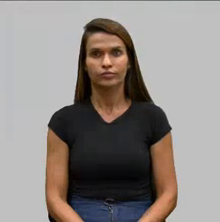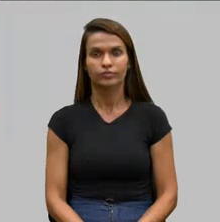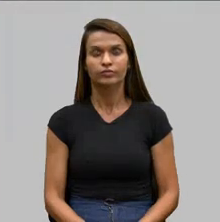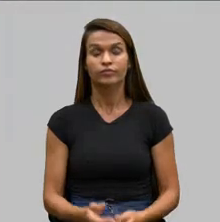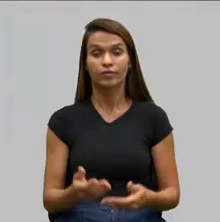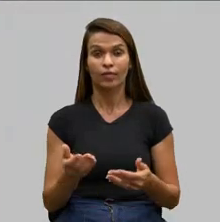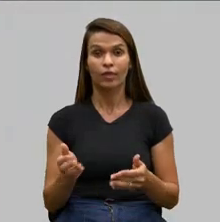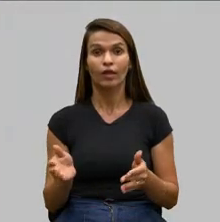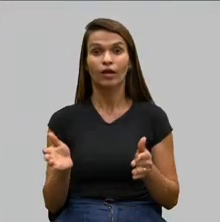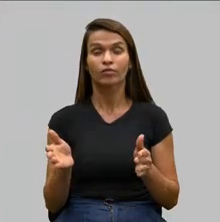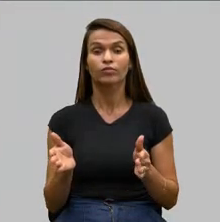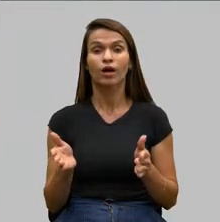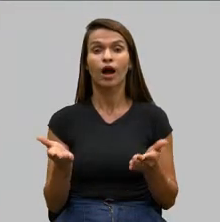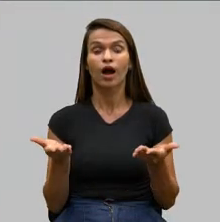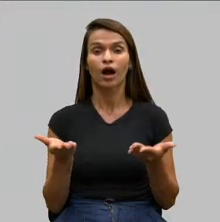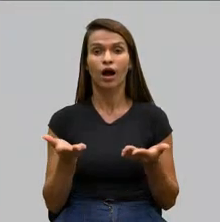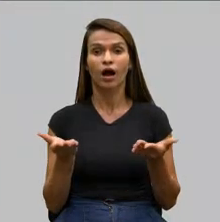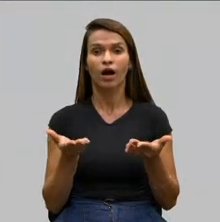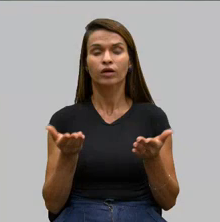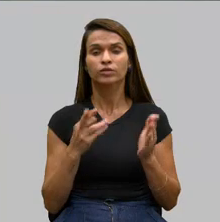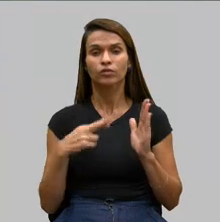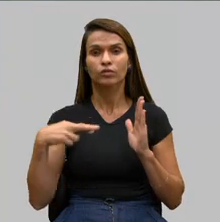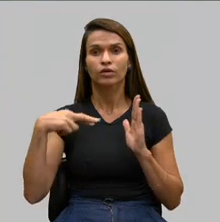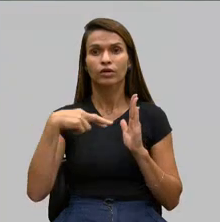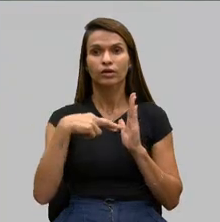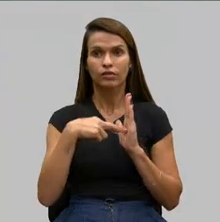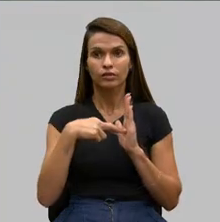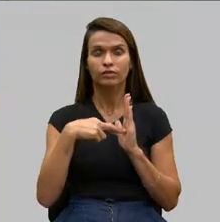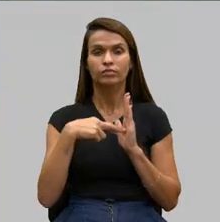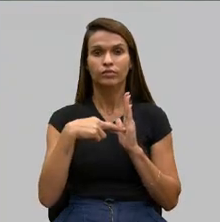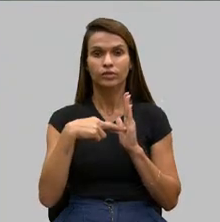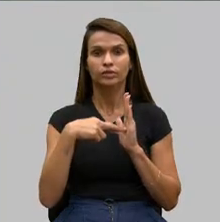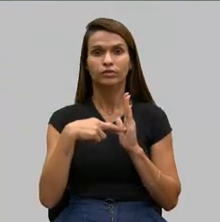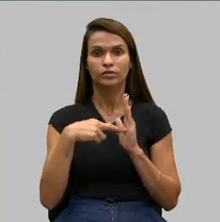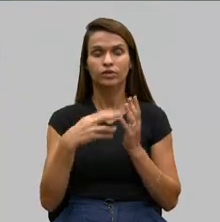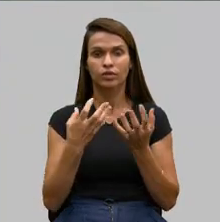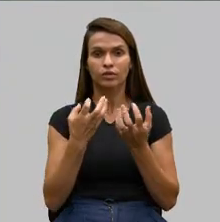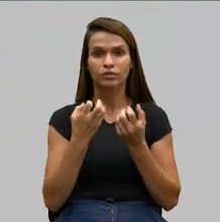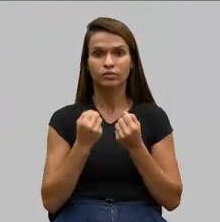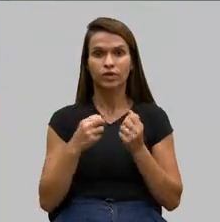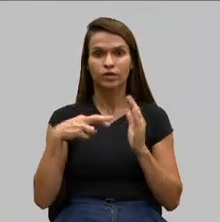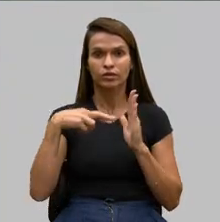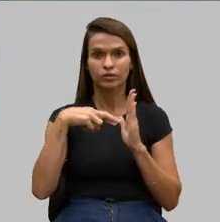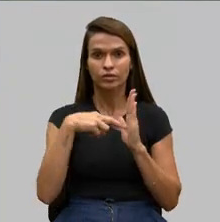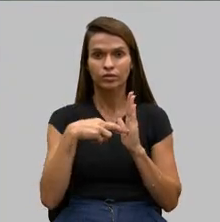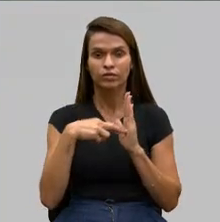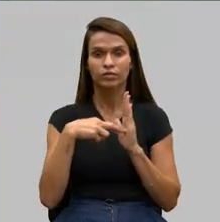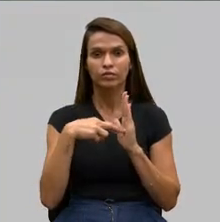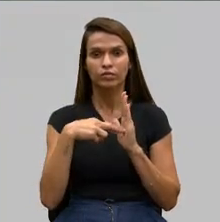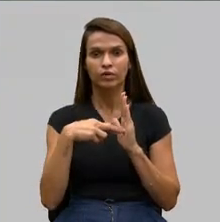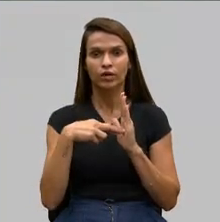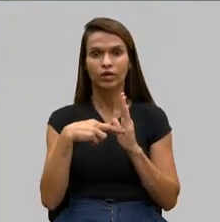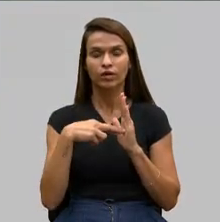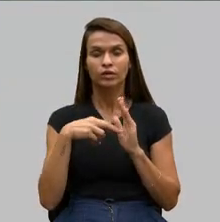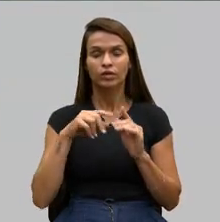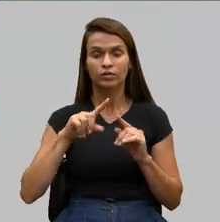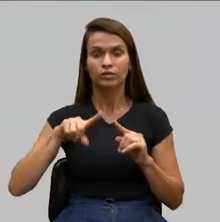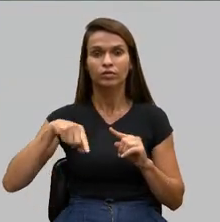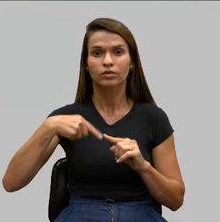passamos daqui aos requerimentos que serão recebemos requerimentos serão apreciados na